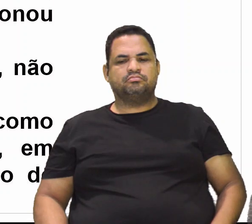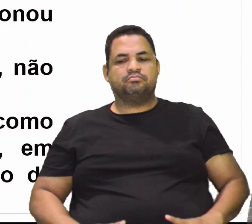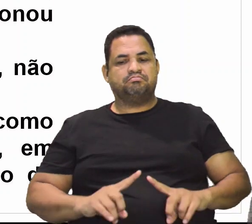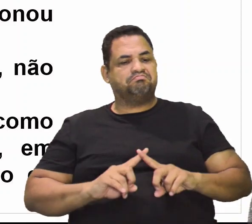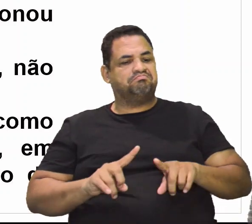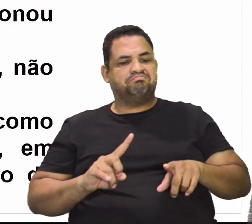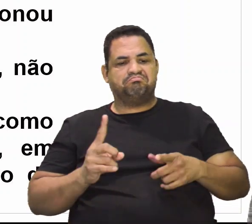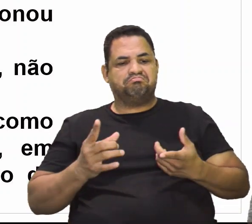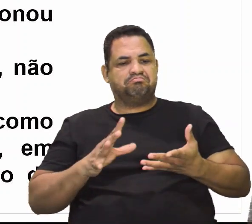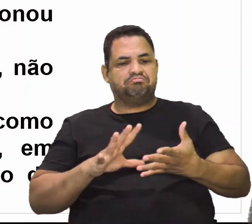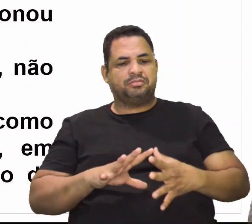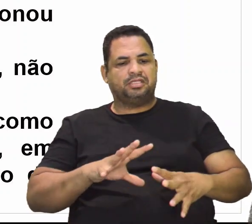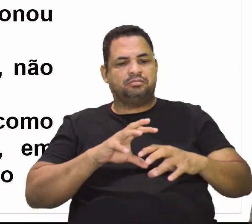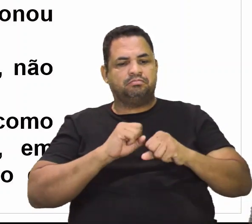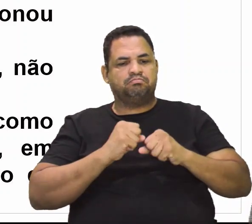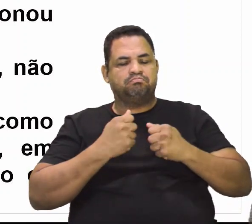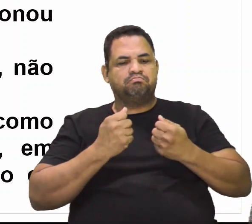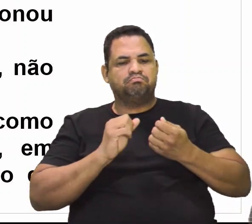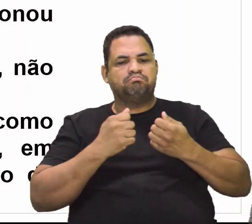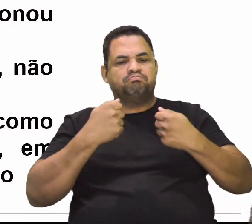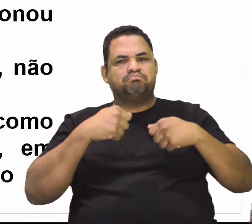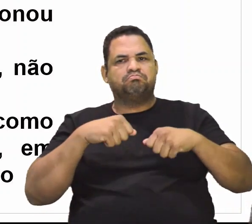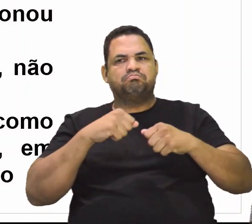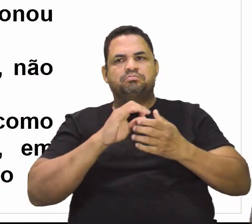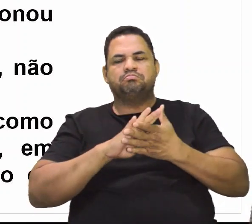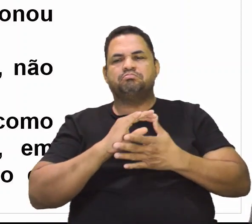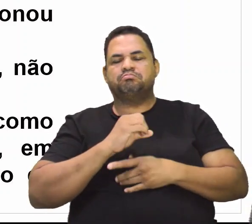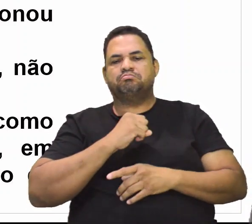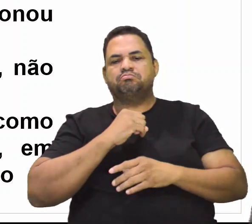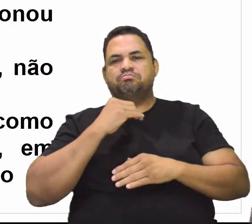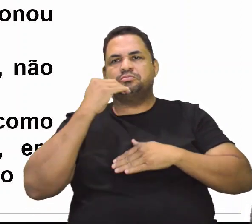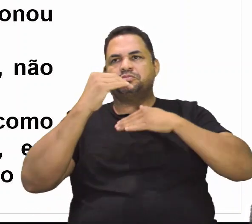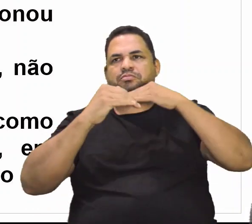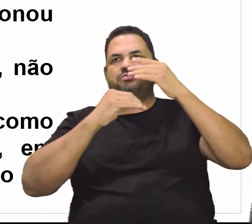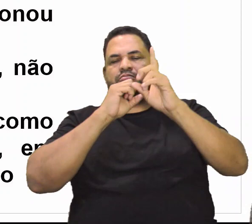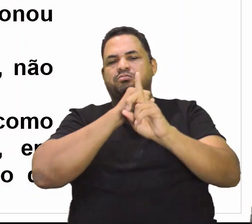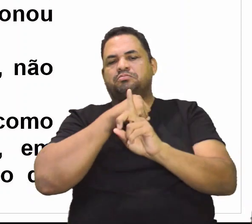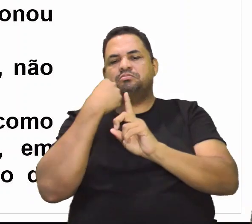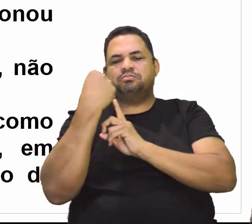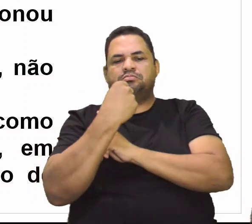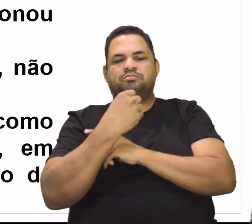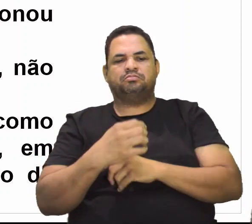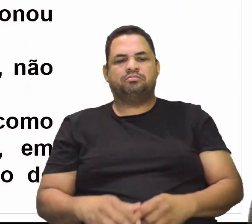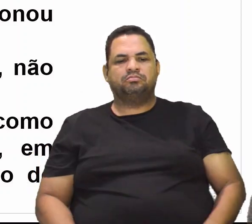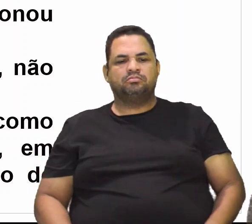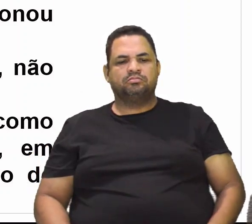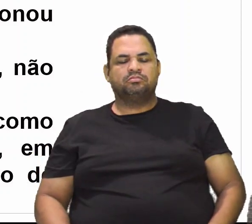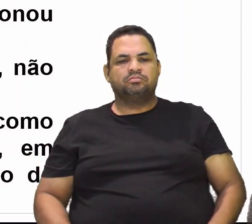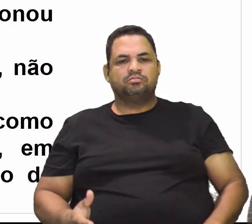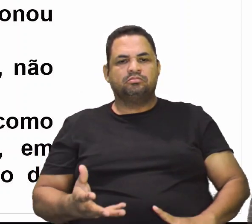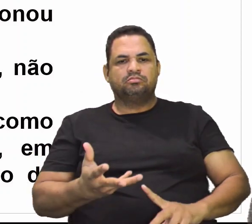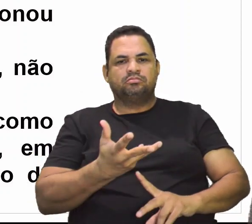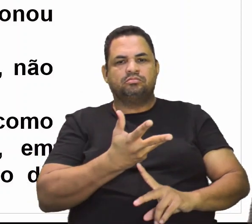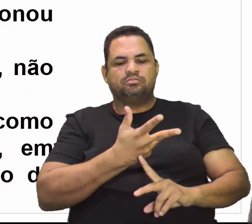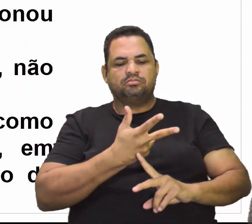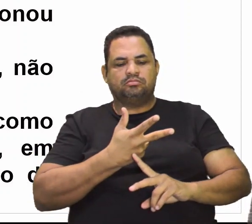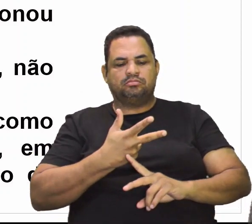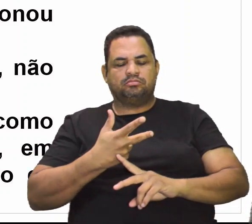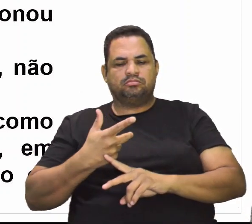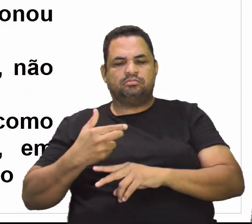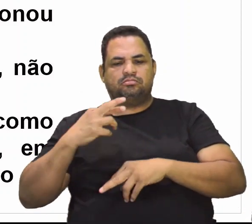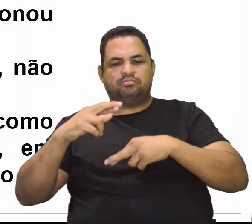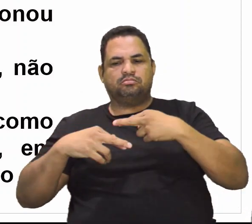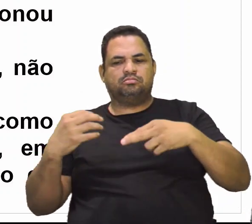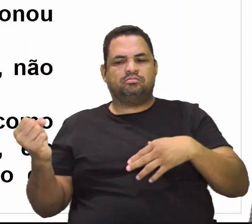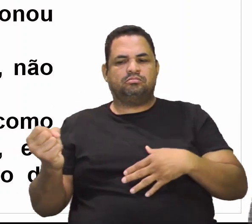Entretanto, não adquiriu prestígio social. Sobre a arte renascentista, é correto